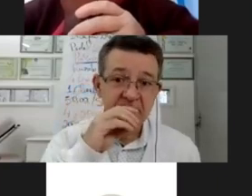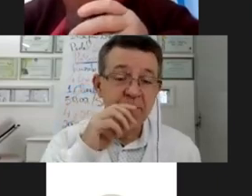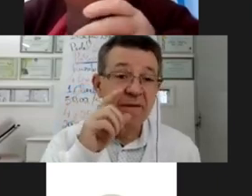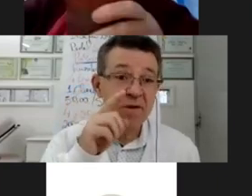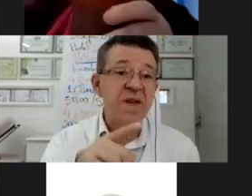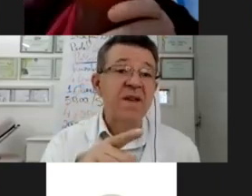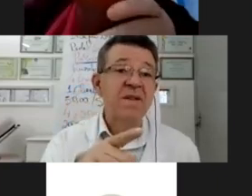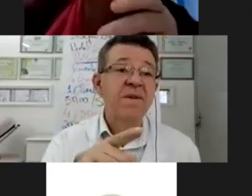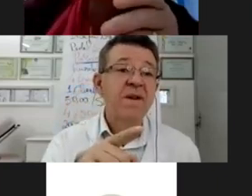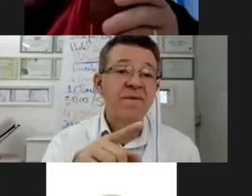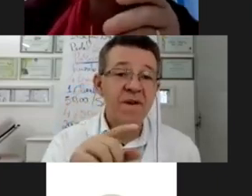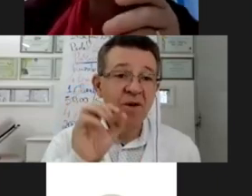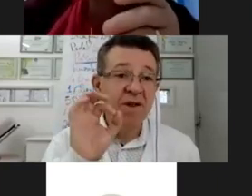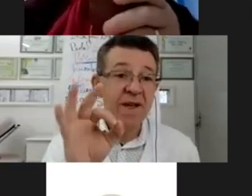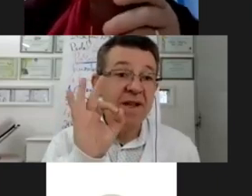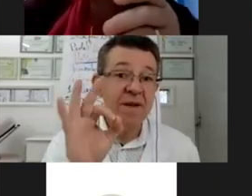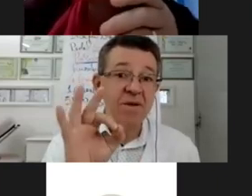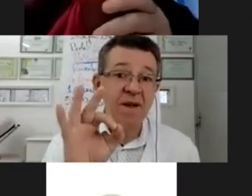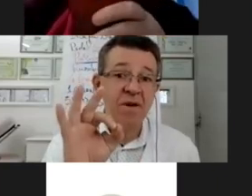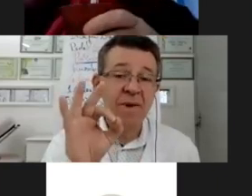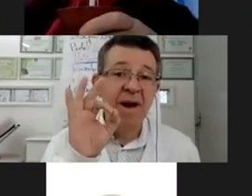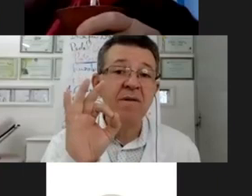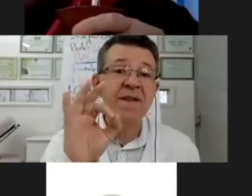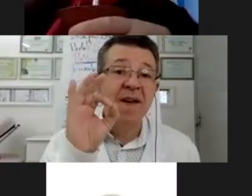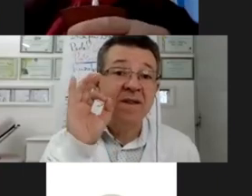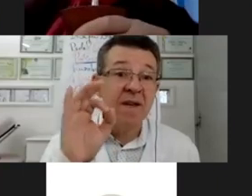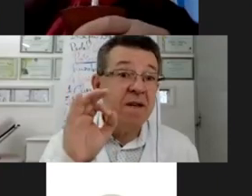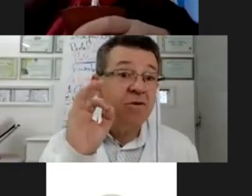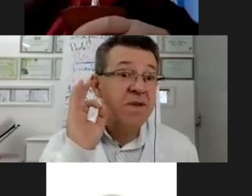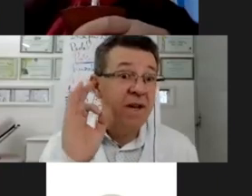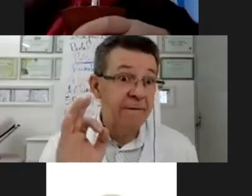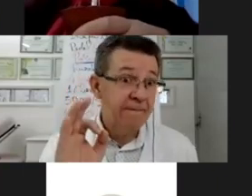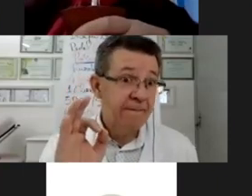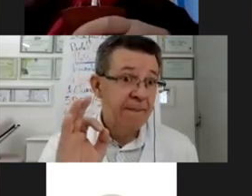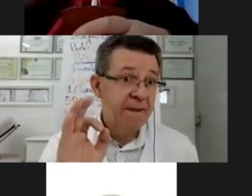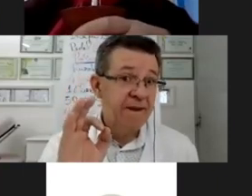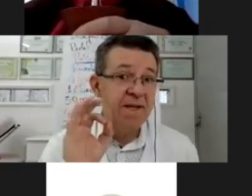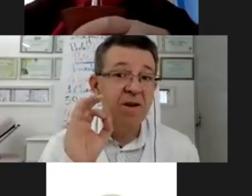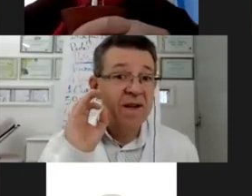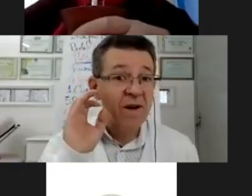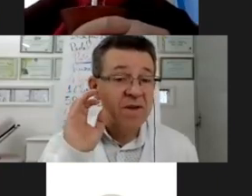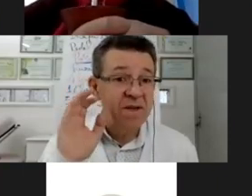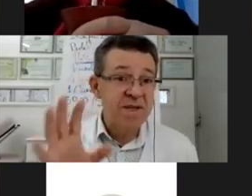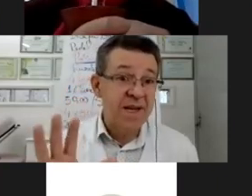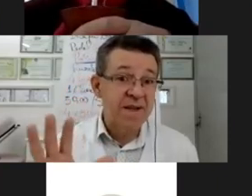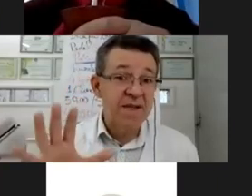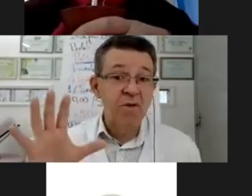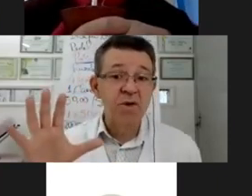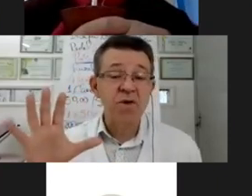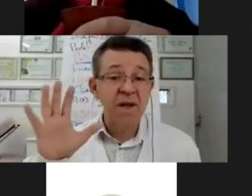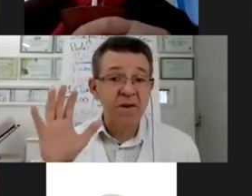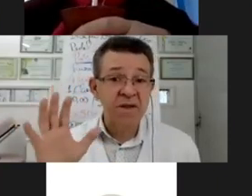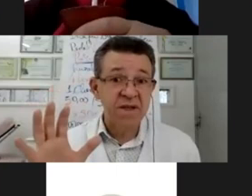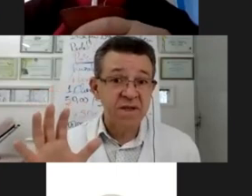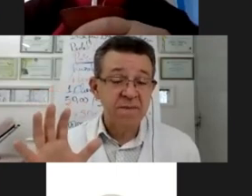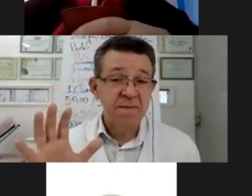assim, e para vocês, anotem aí que está anotando, é uma aula da essência do ser, essa aula que não existe ainda, esse